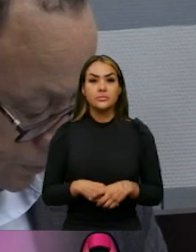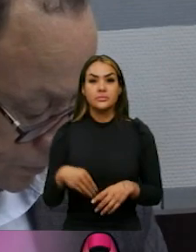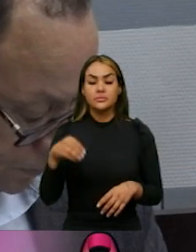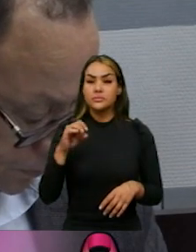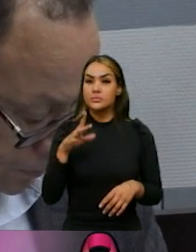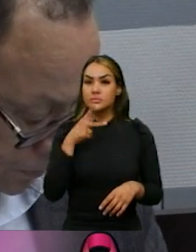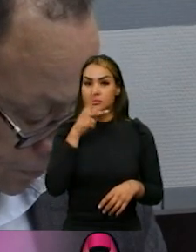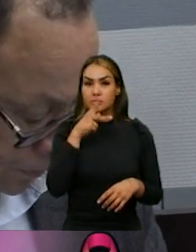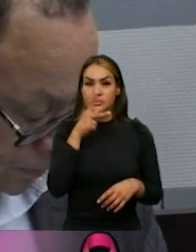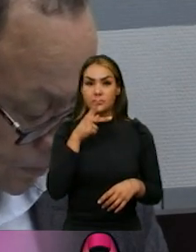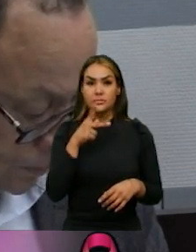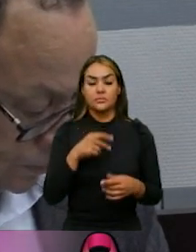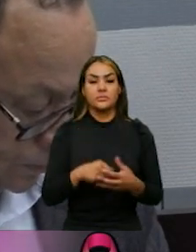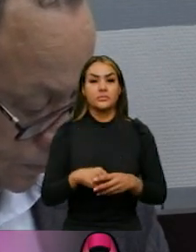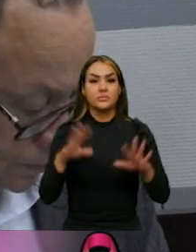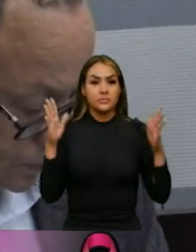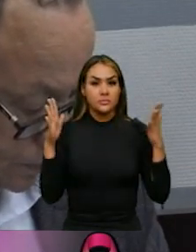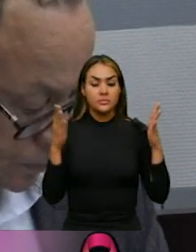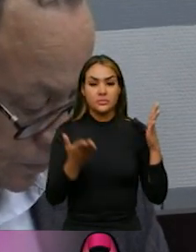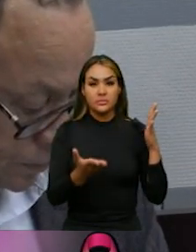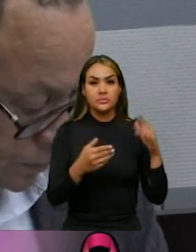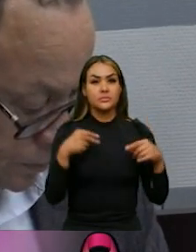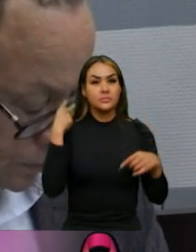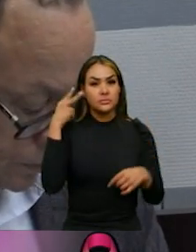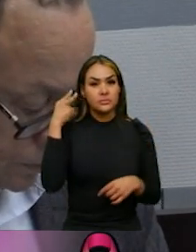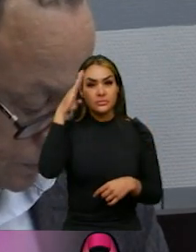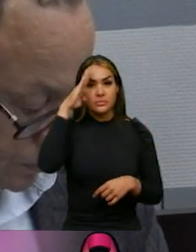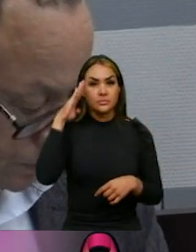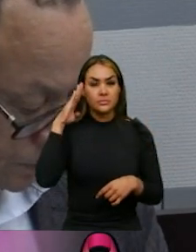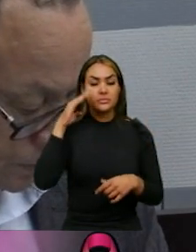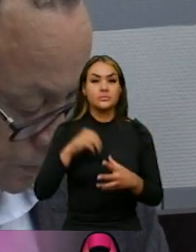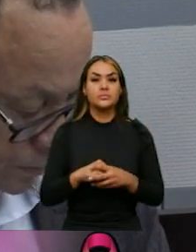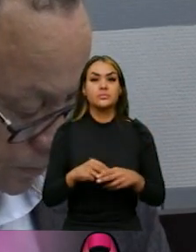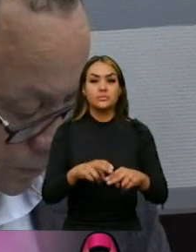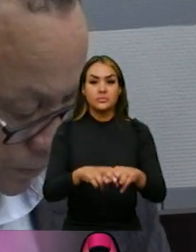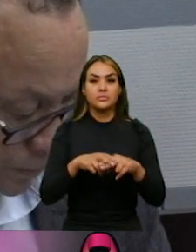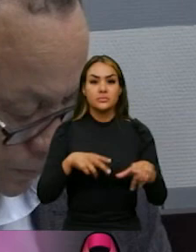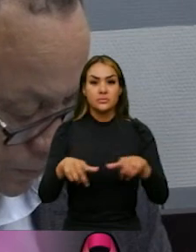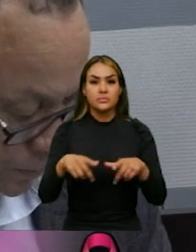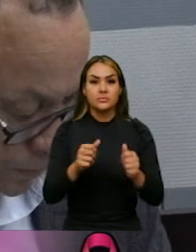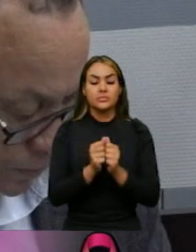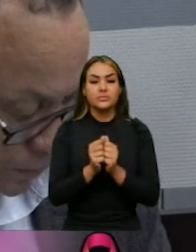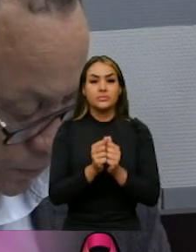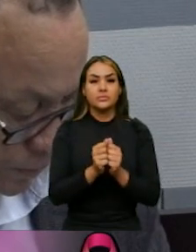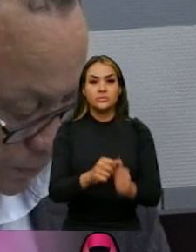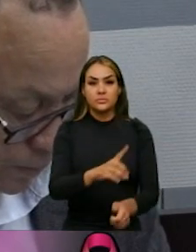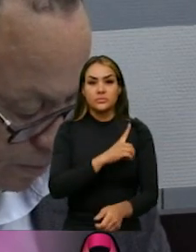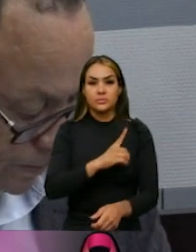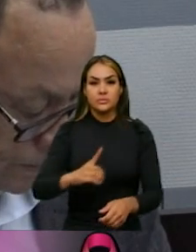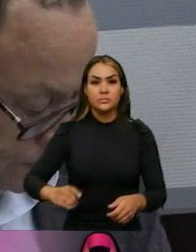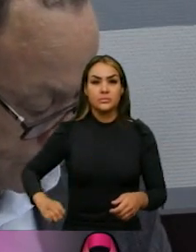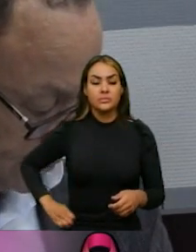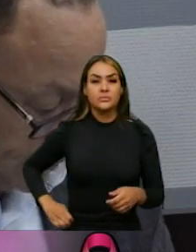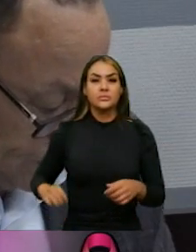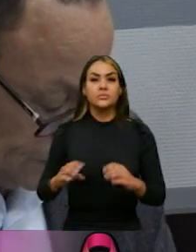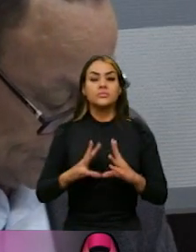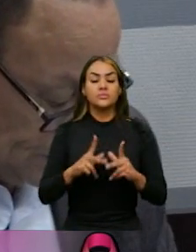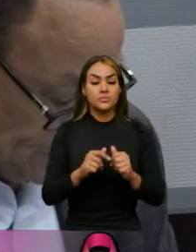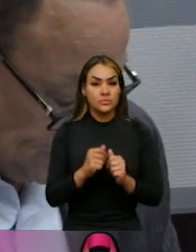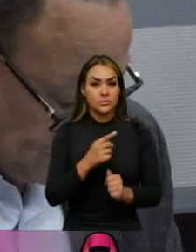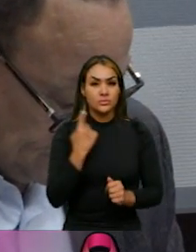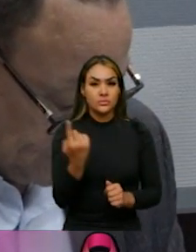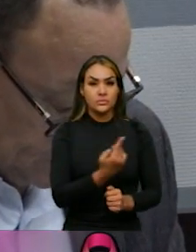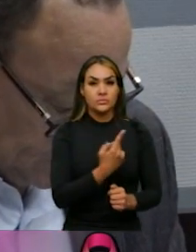sobre isso e parabenizar você, o Boato, aí pelo trabalho juntamente com o deputado. E toda essa casa aqui que